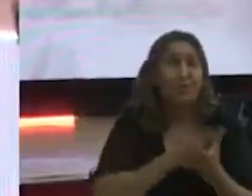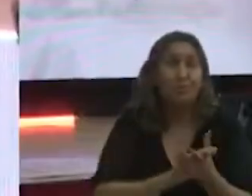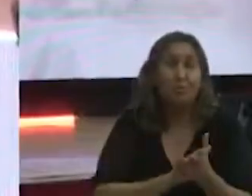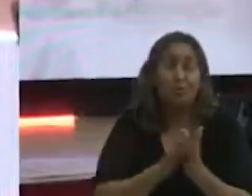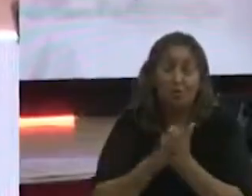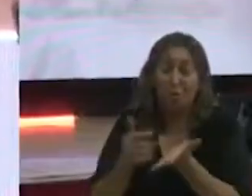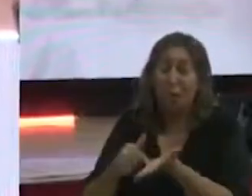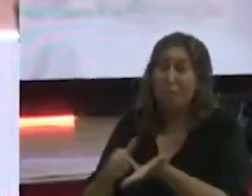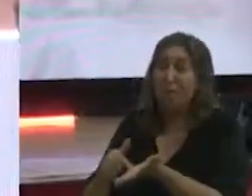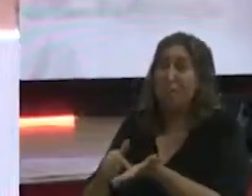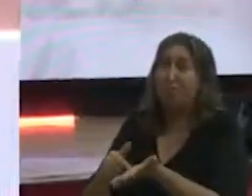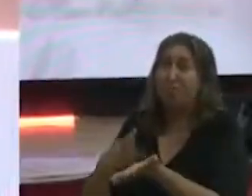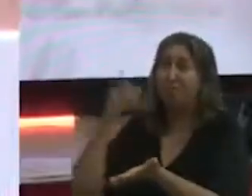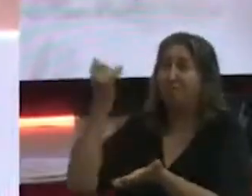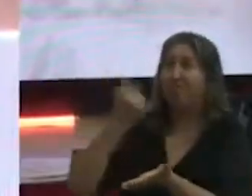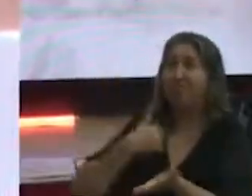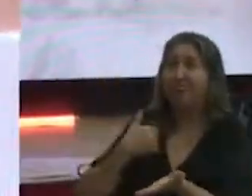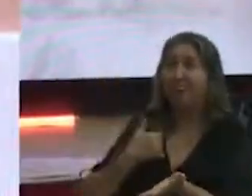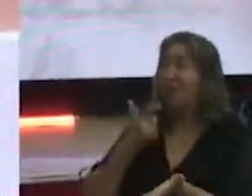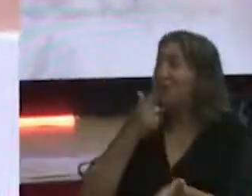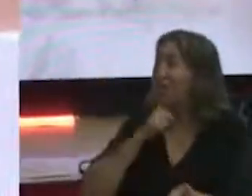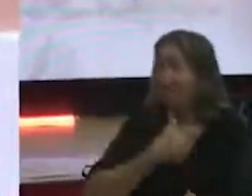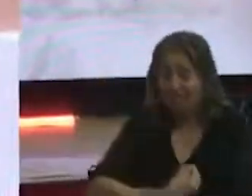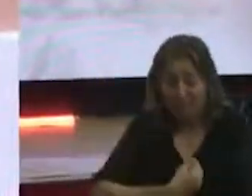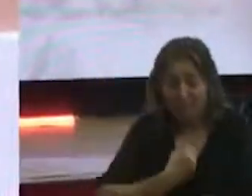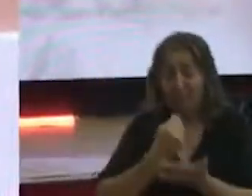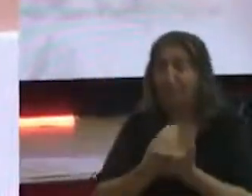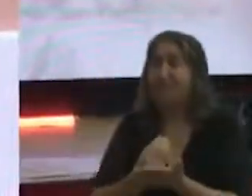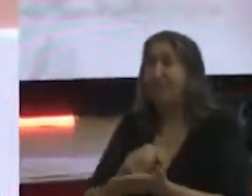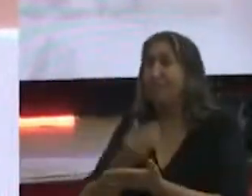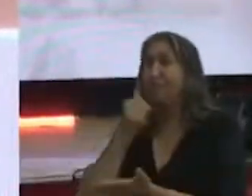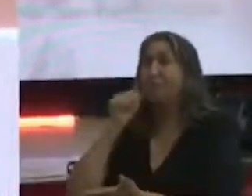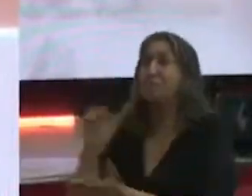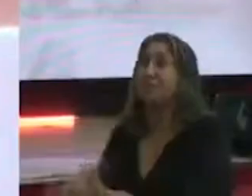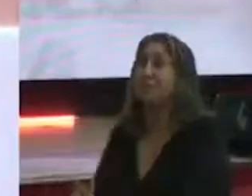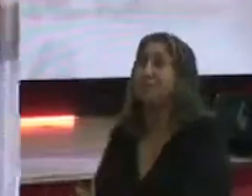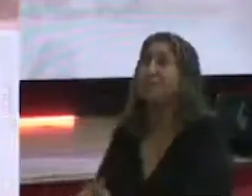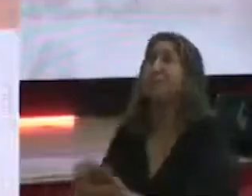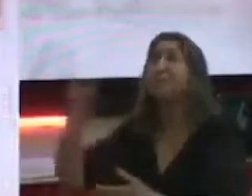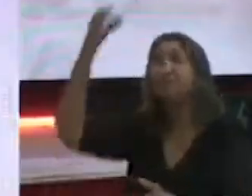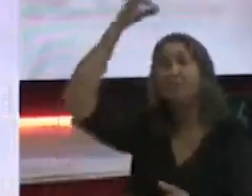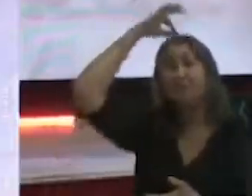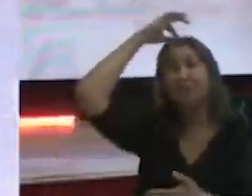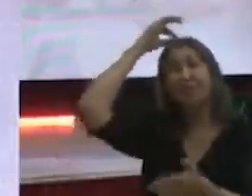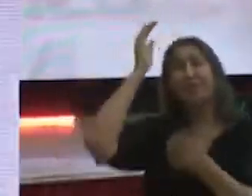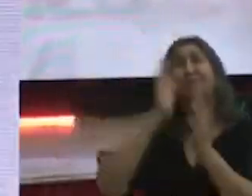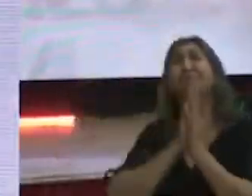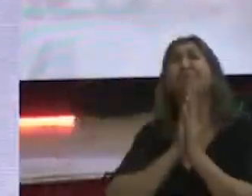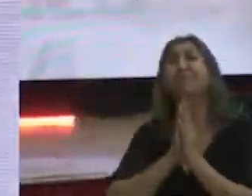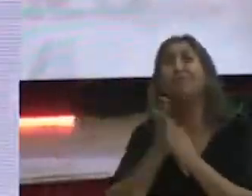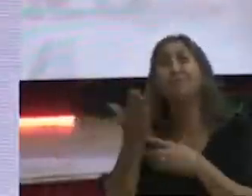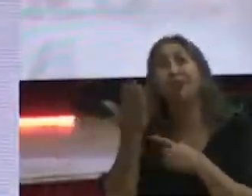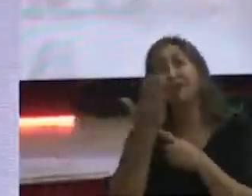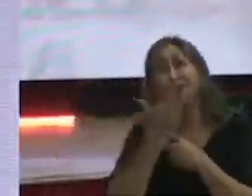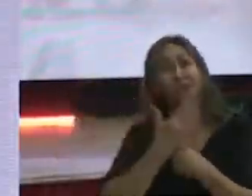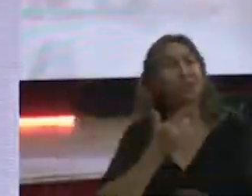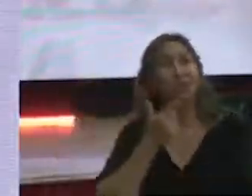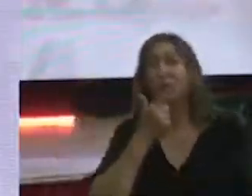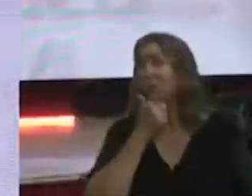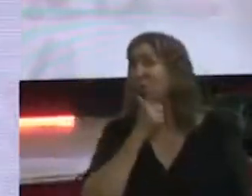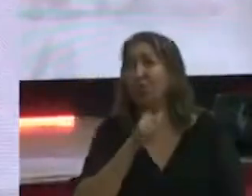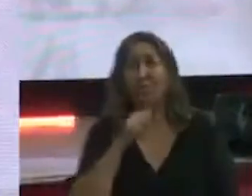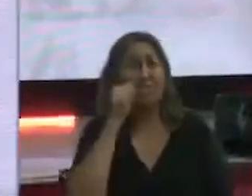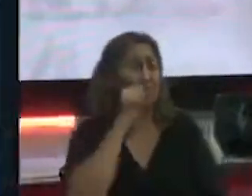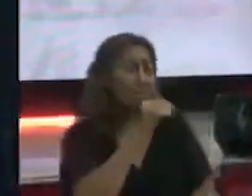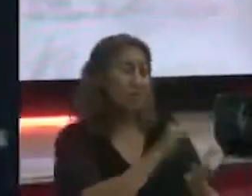eu não consigo dar a minha vida pela minha esposa me ajuda você tem que dizer ao Espírito Santo Espírito Santo eu não consigo